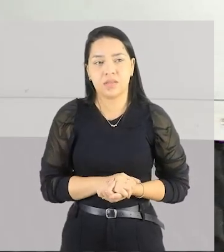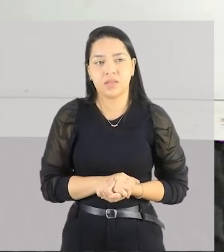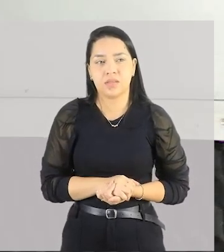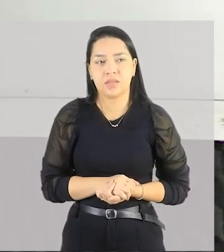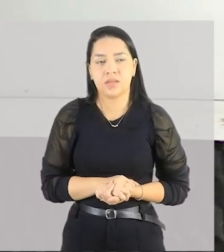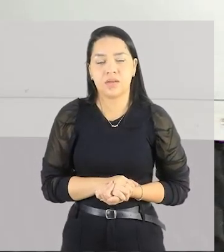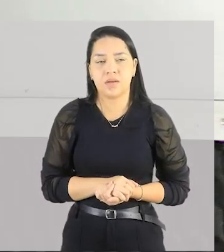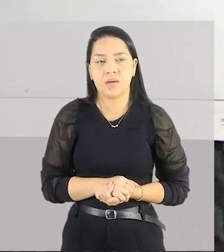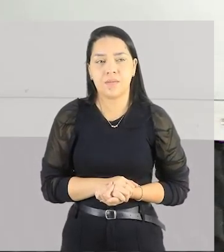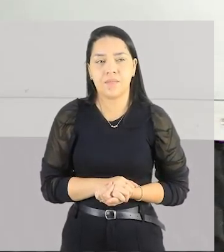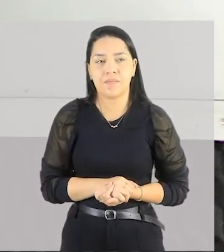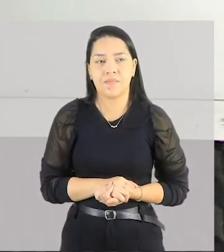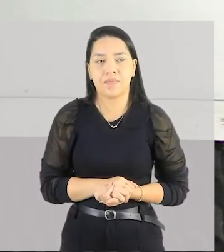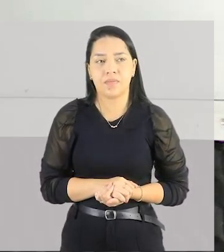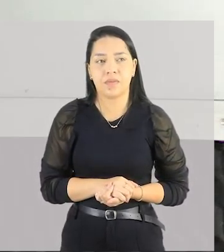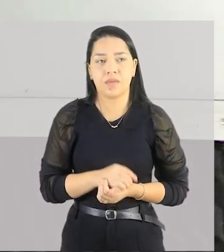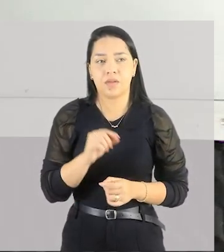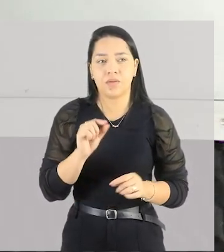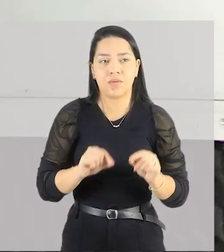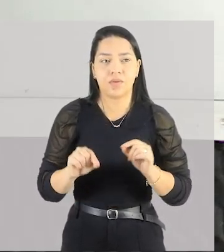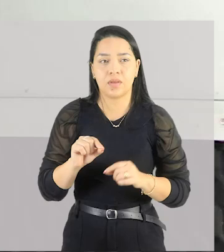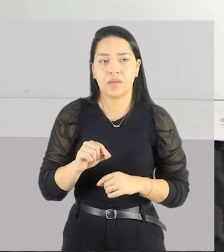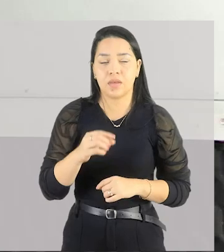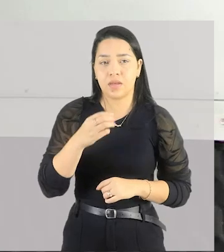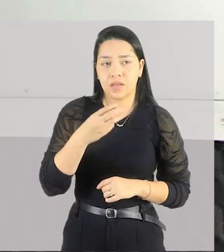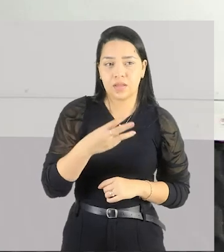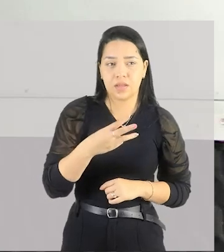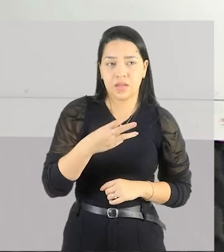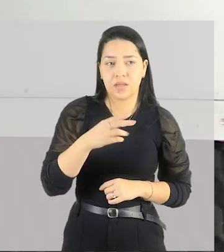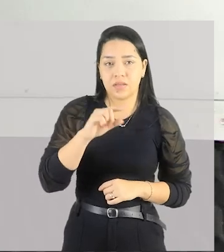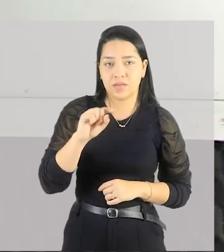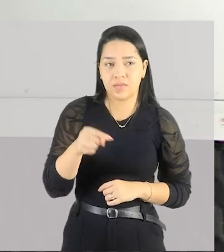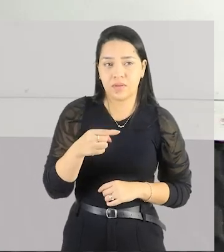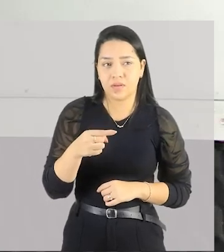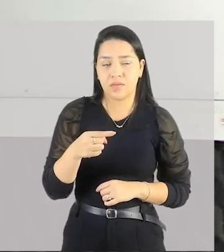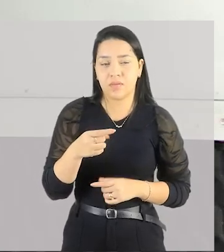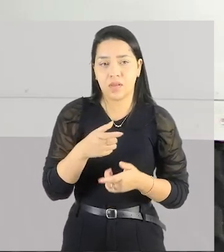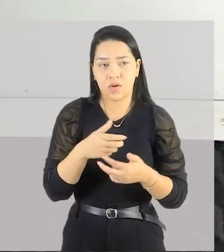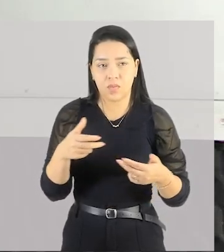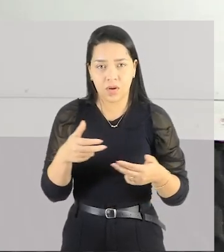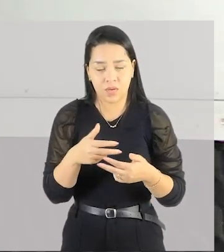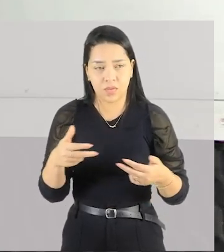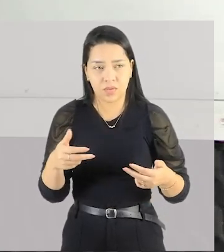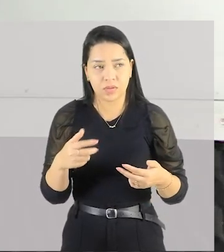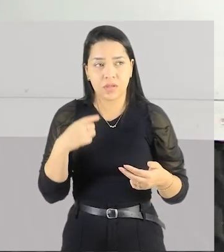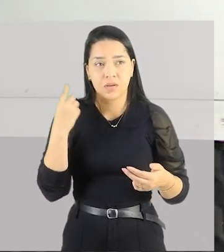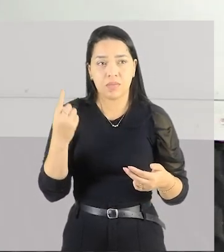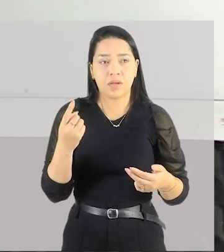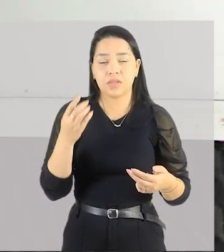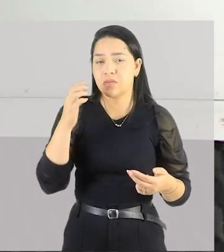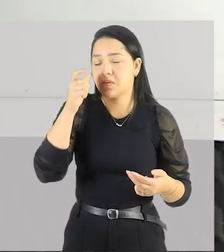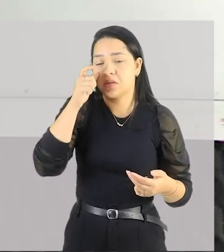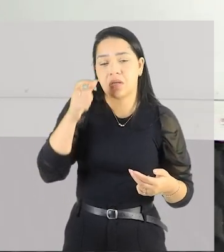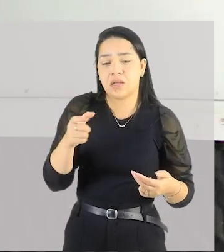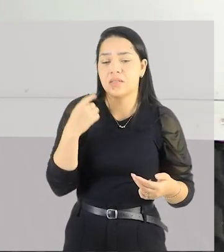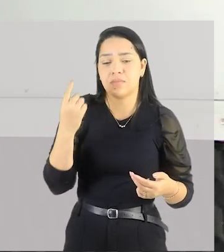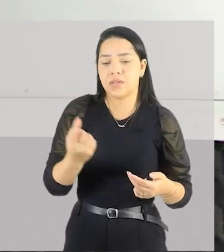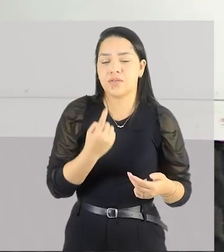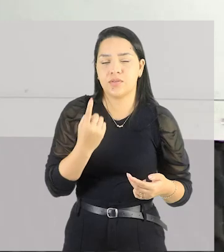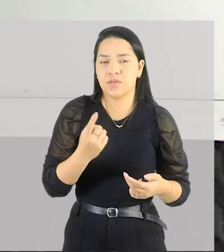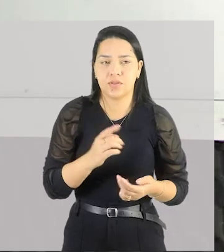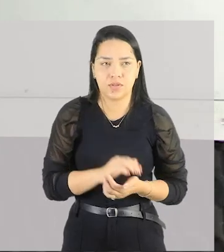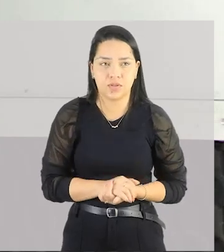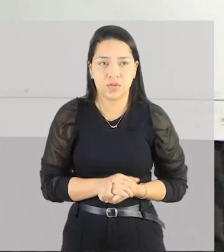dar 120. Então aqui é um número que vai ser 3, alguma coisa. Mas isso aí nem interessa pra gente,